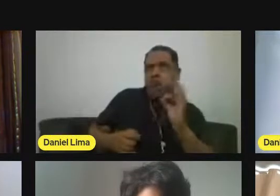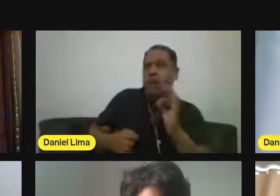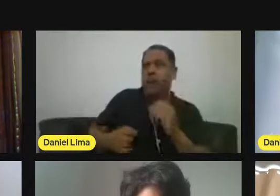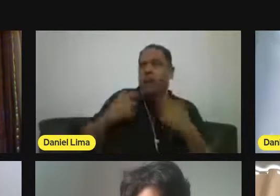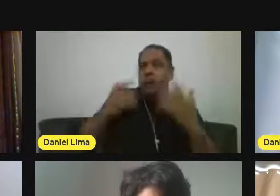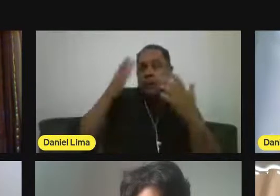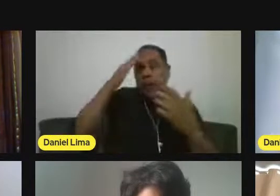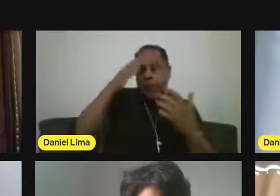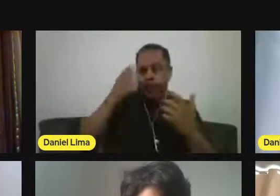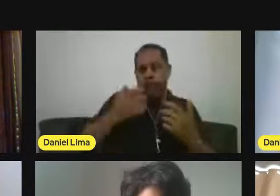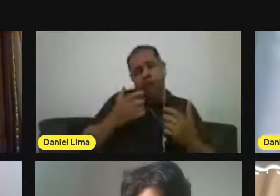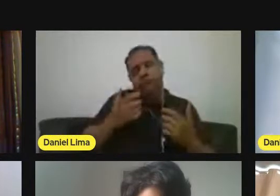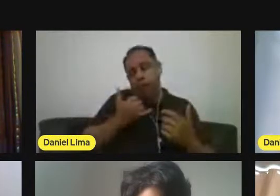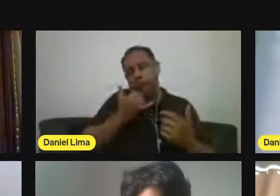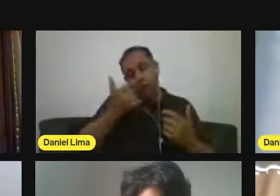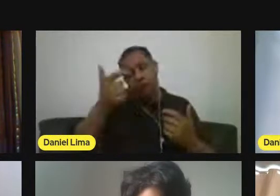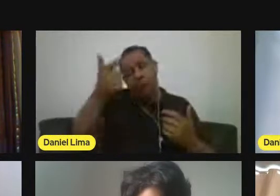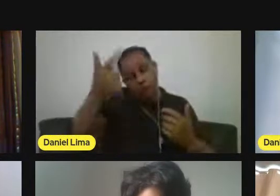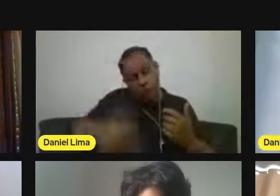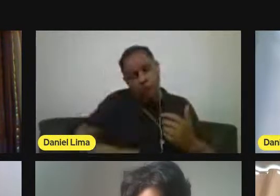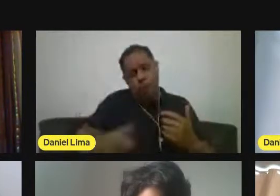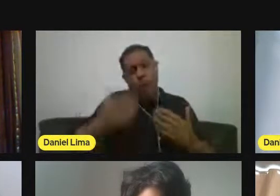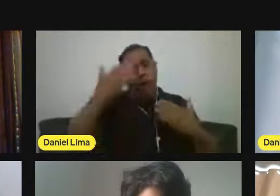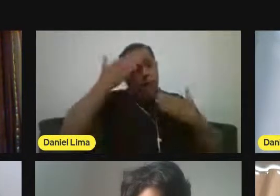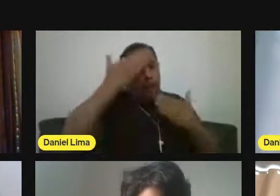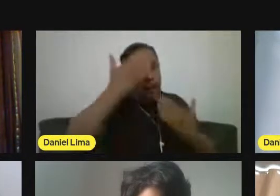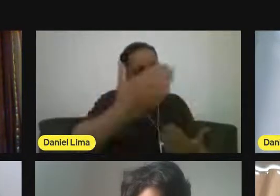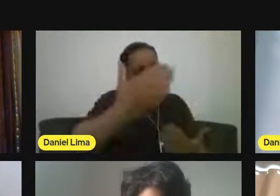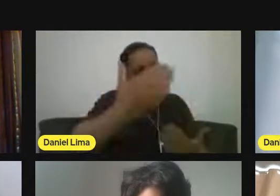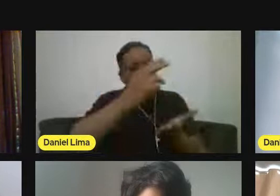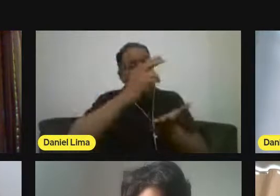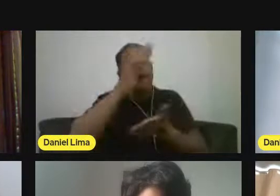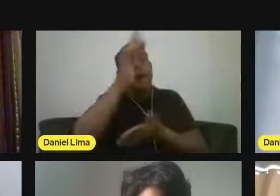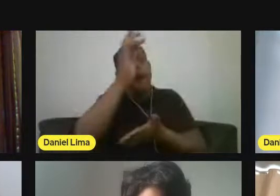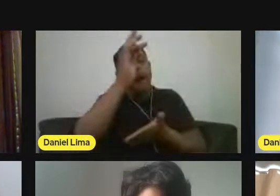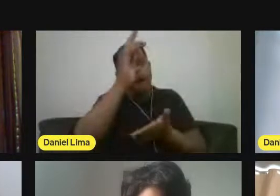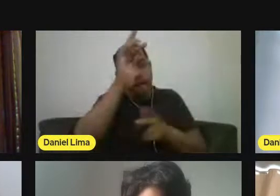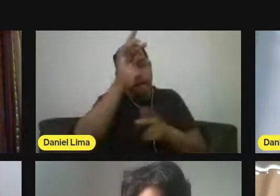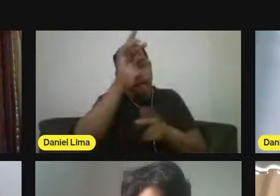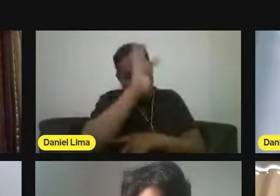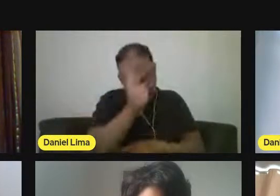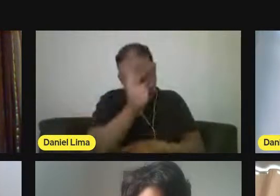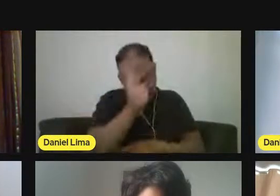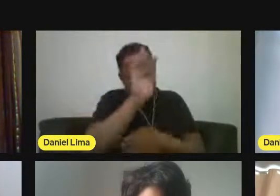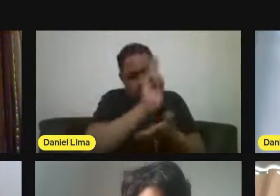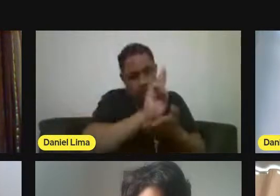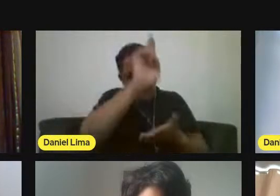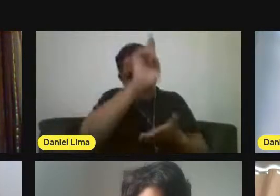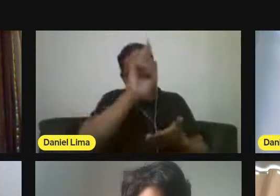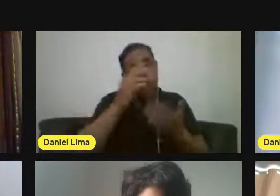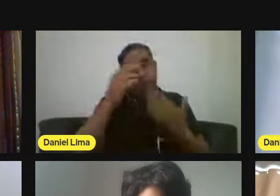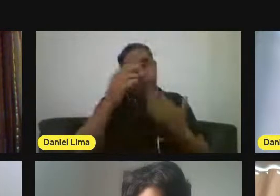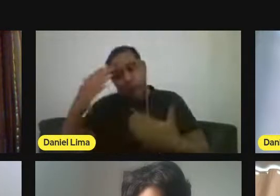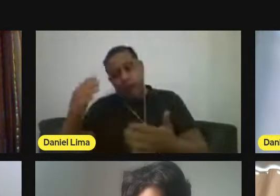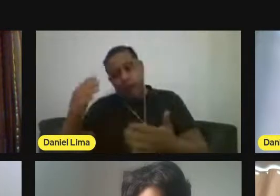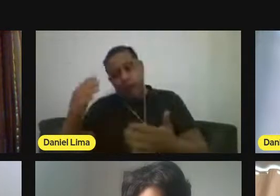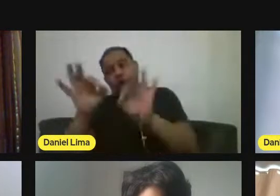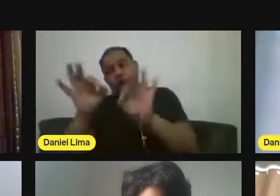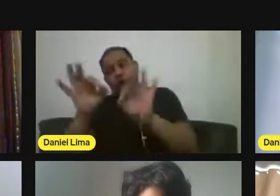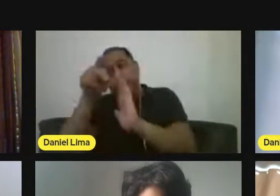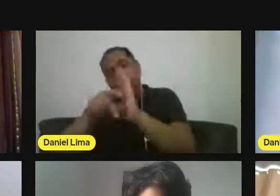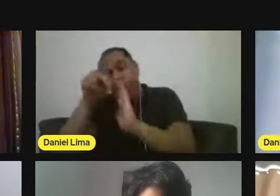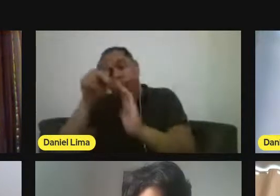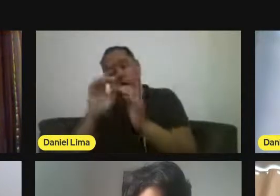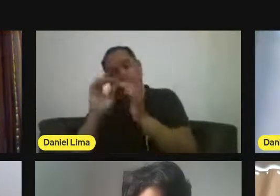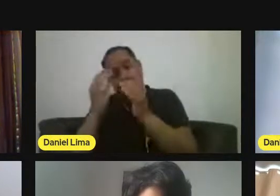faculdade, agradecer ao projeto, né, por essa oportunidade e falar um pouco da fala do professor Rodrigo, né?